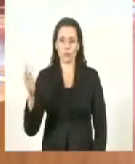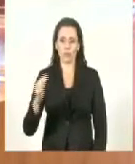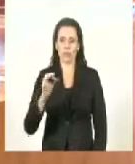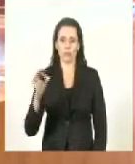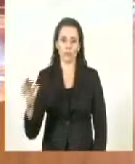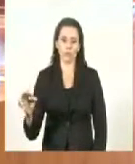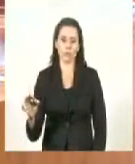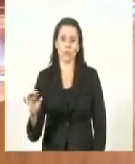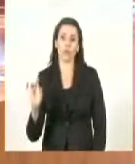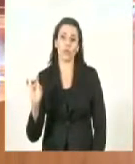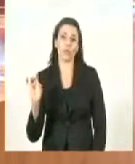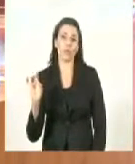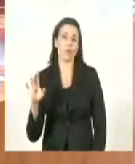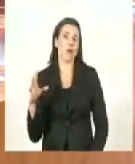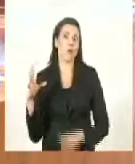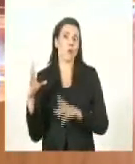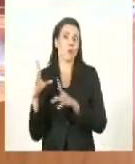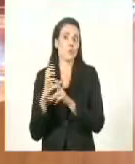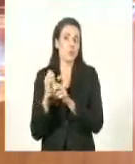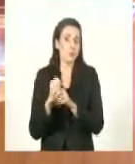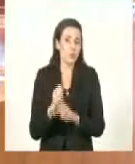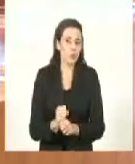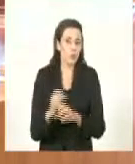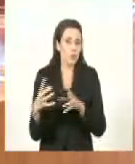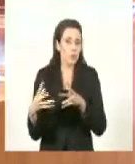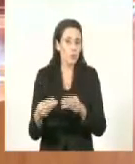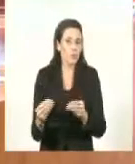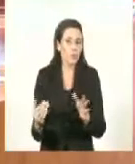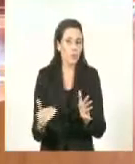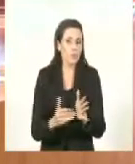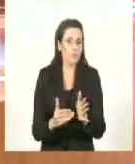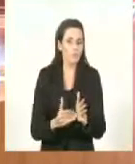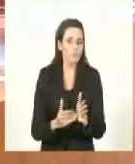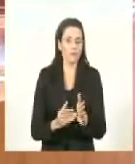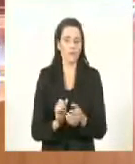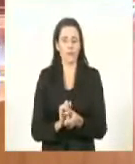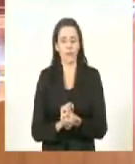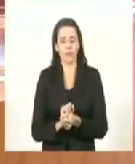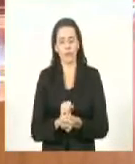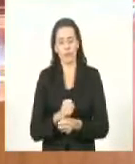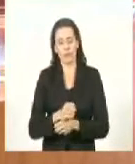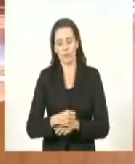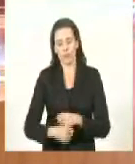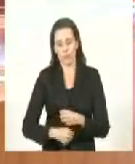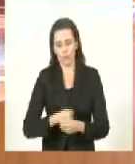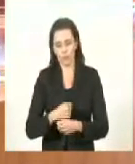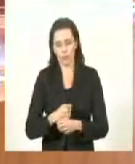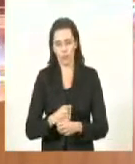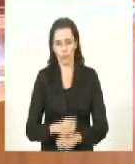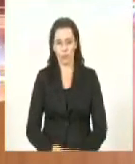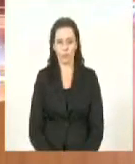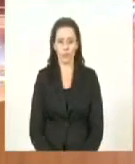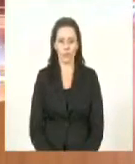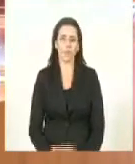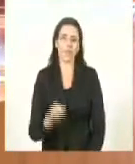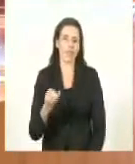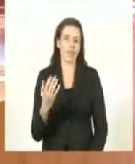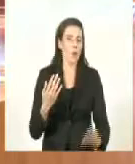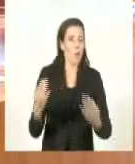ano, deputado. Mas veja bem, se a gente fosse fazer uma comparação, sabe quanto foi feito pelo